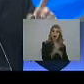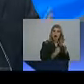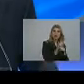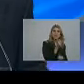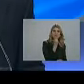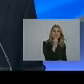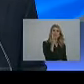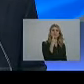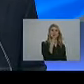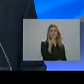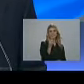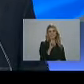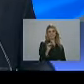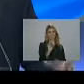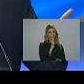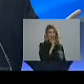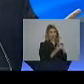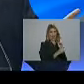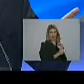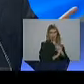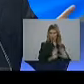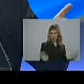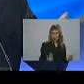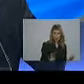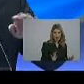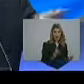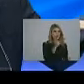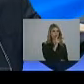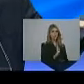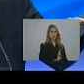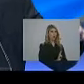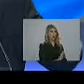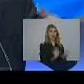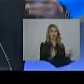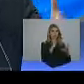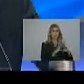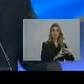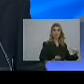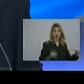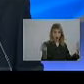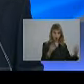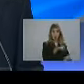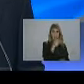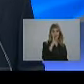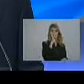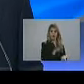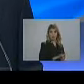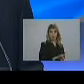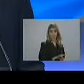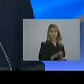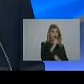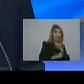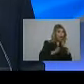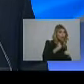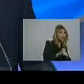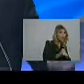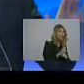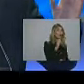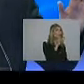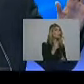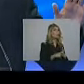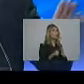Não durante 20 dias. Esse Rio de Janeiro agora passou. A gente vai enfrentar a realidade. Ano que vem chega a conta.